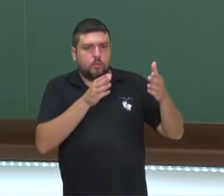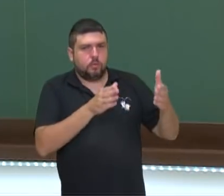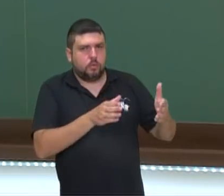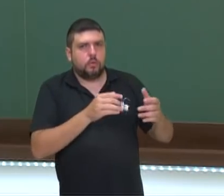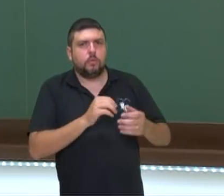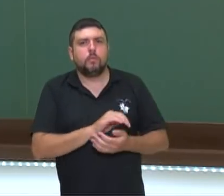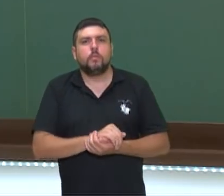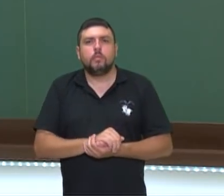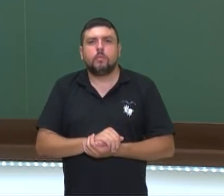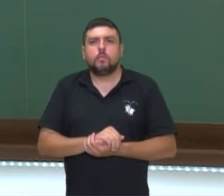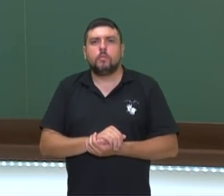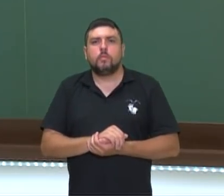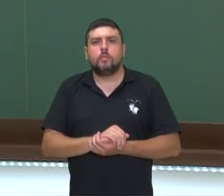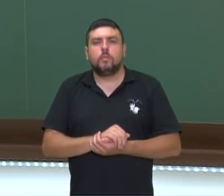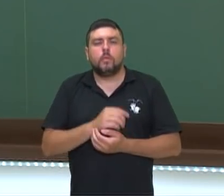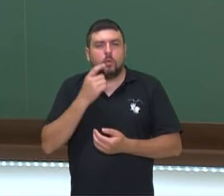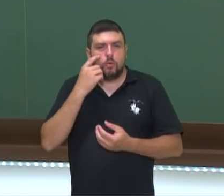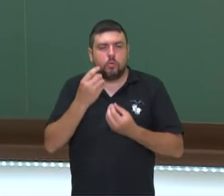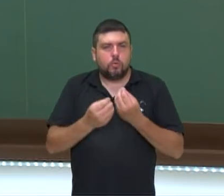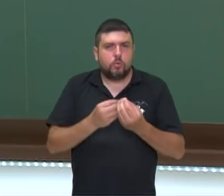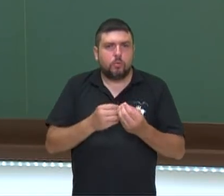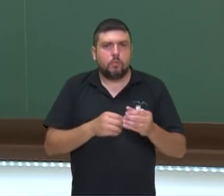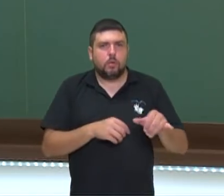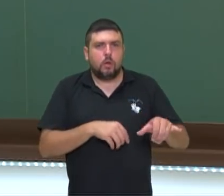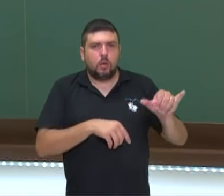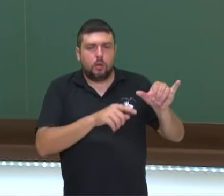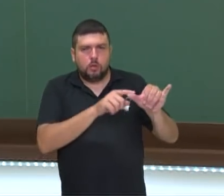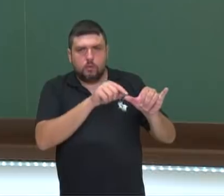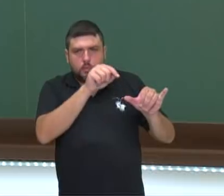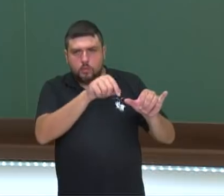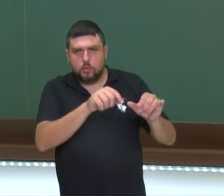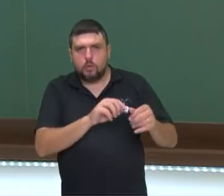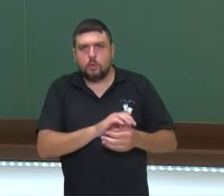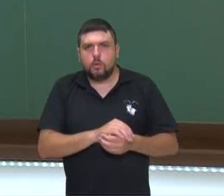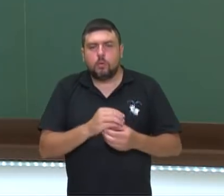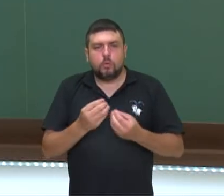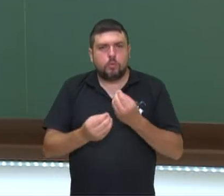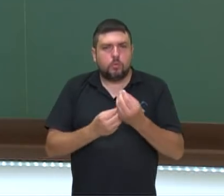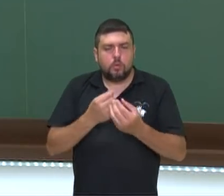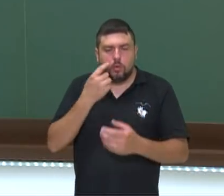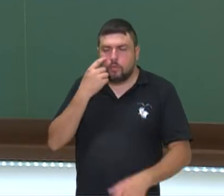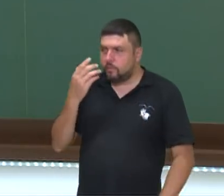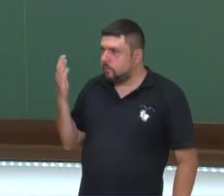y igual a este valor e y igual a 10 mais